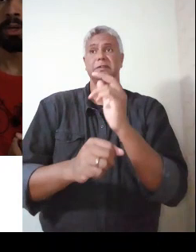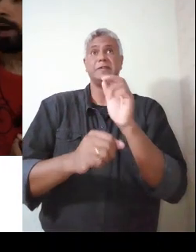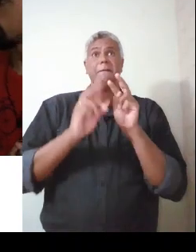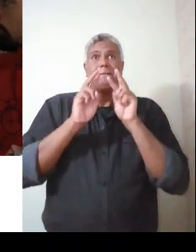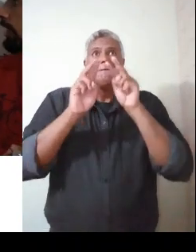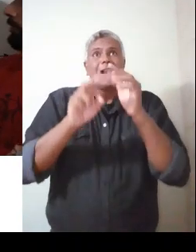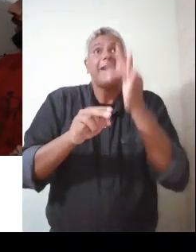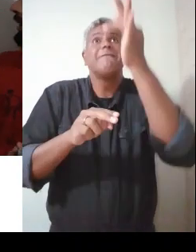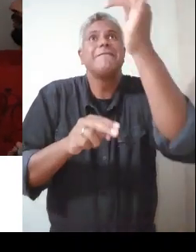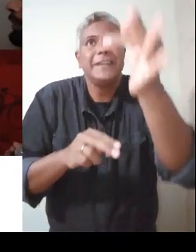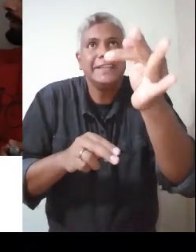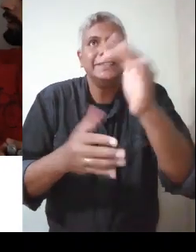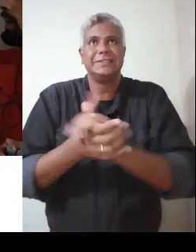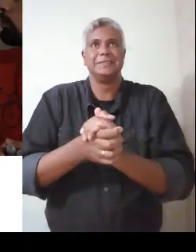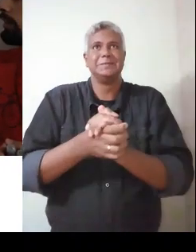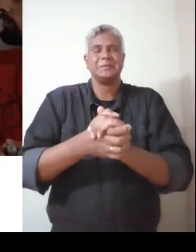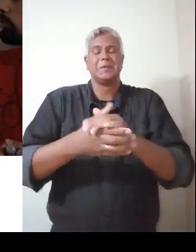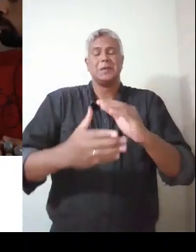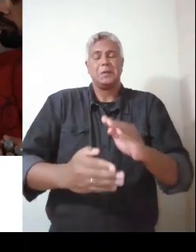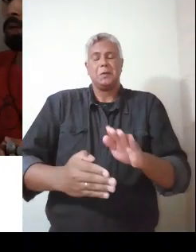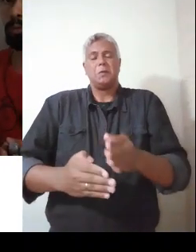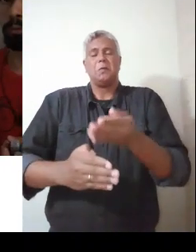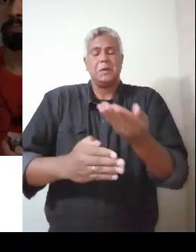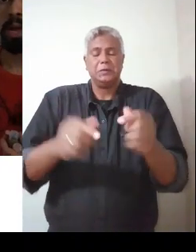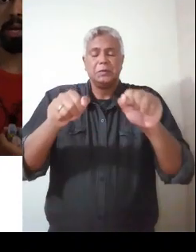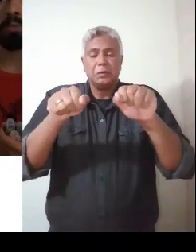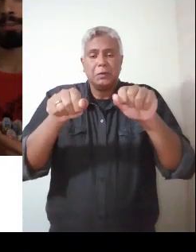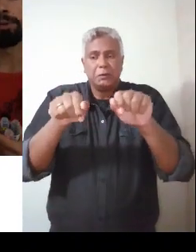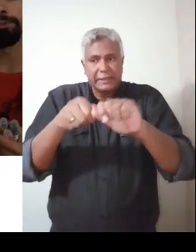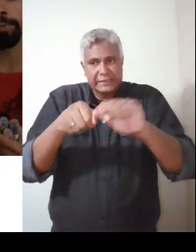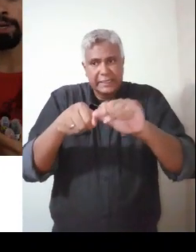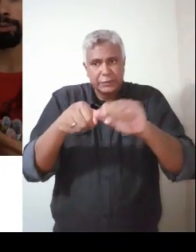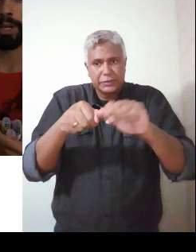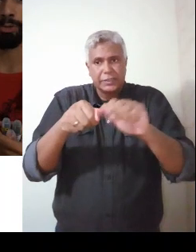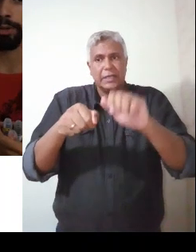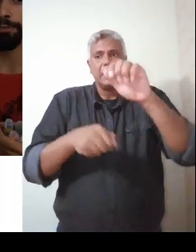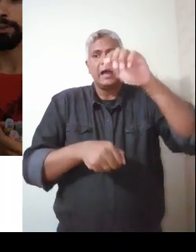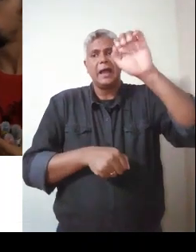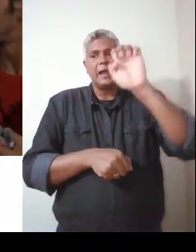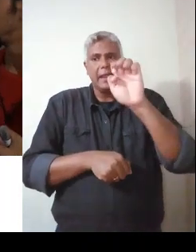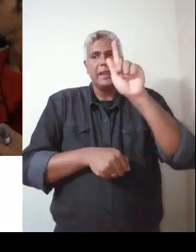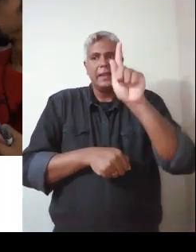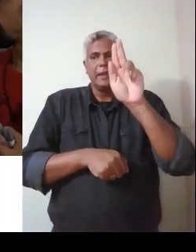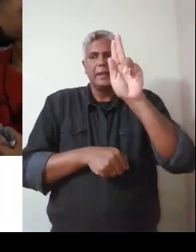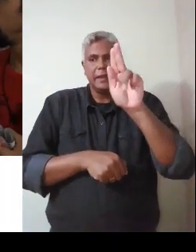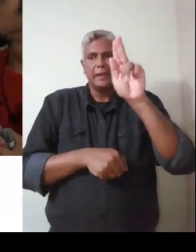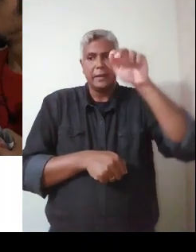corpos através da chamada equação do movimento. A equação do movimento tem a sua